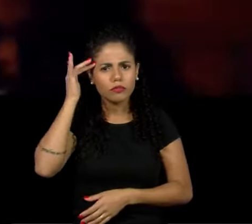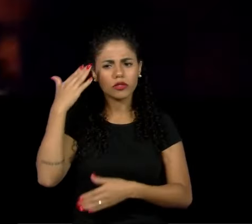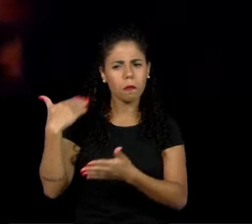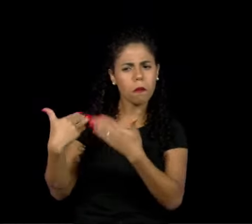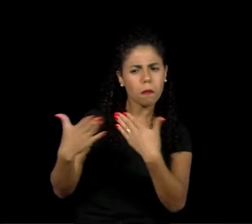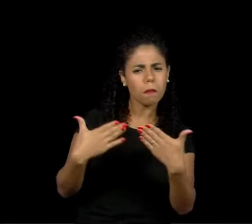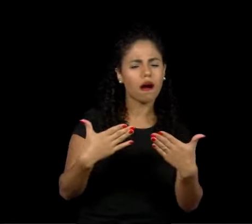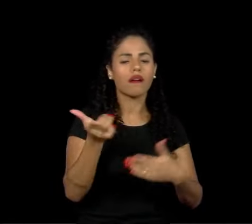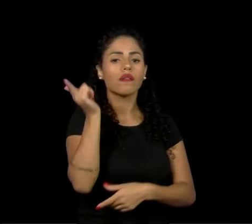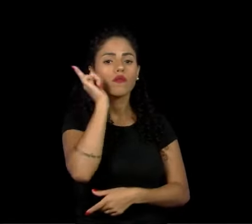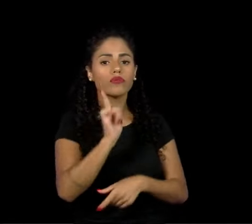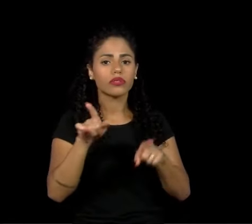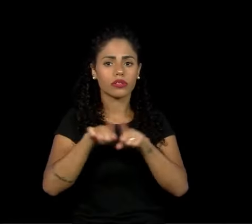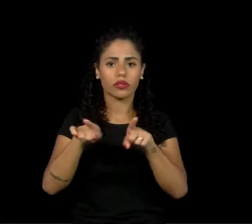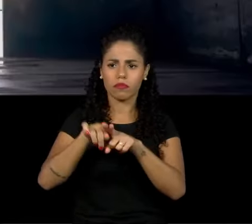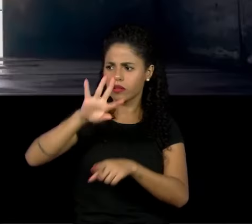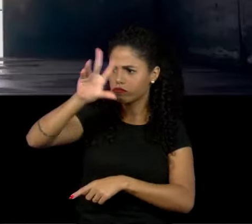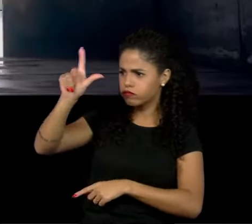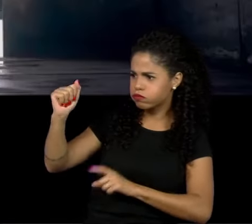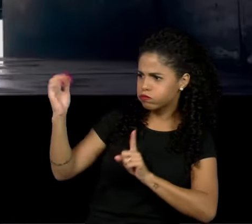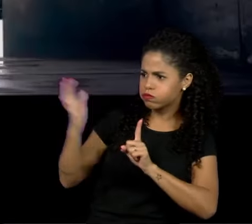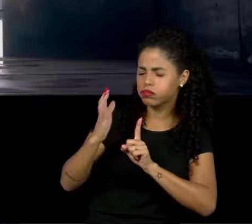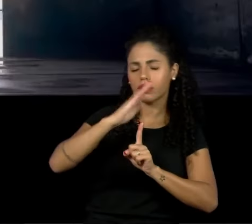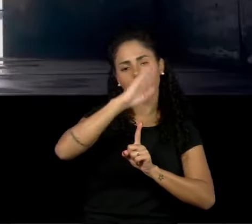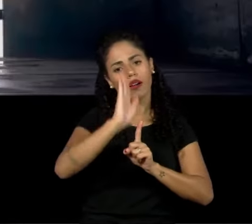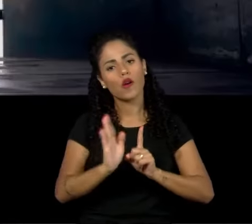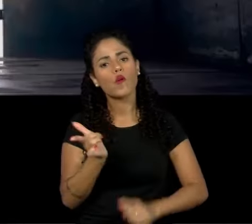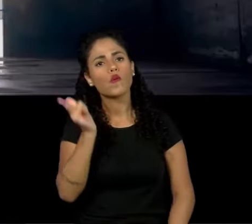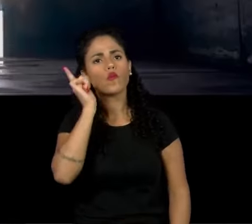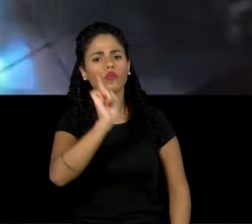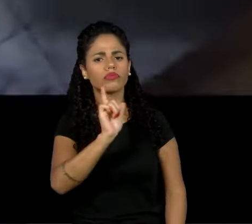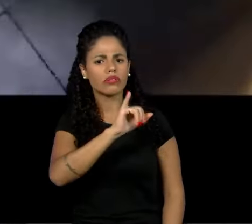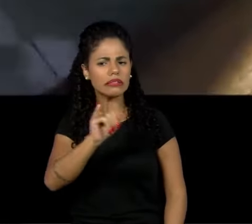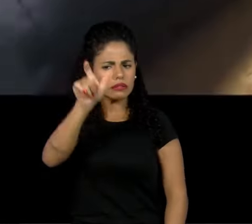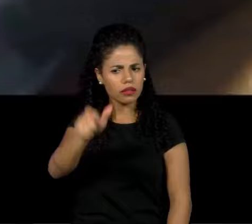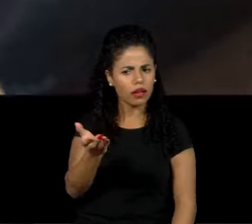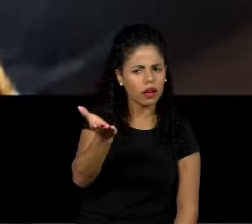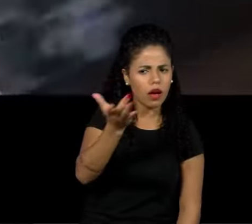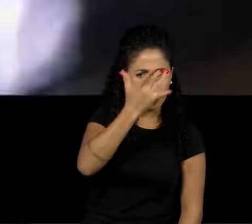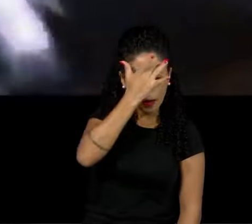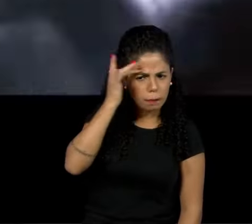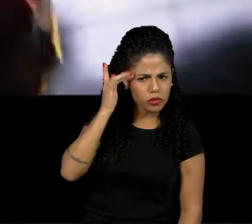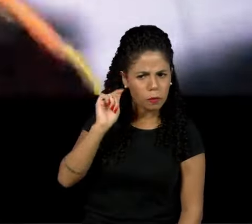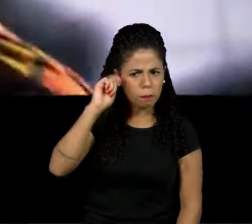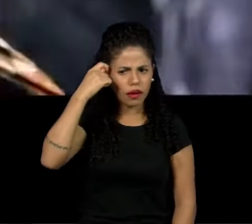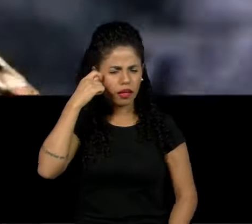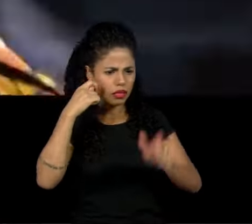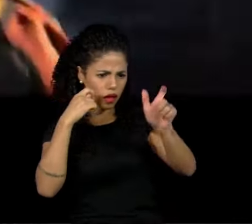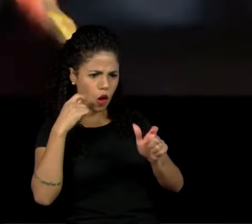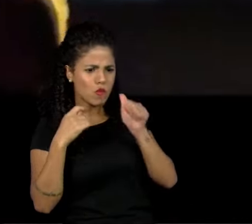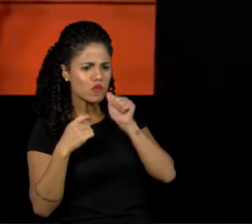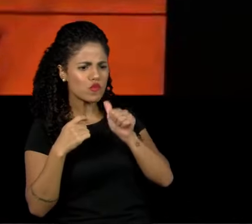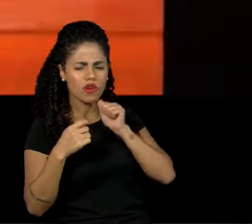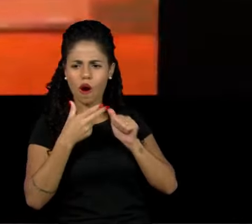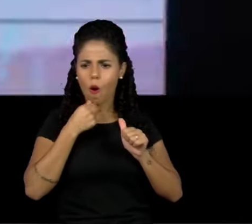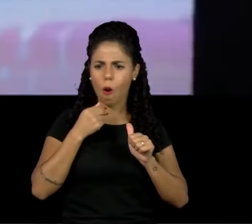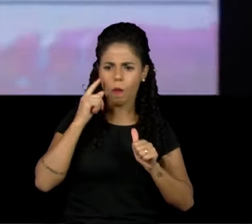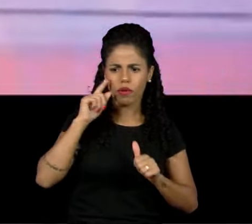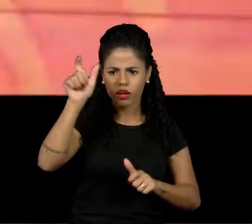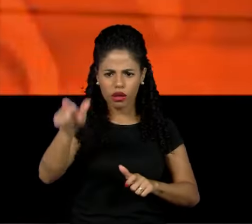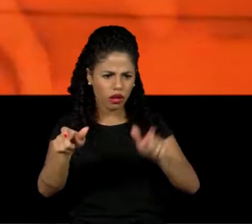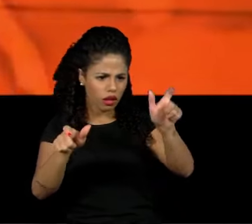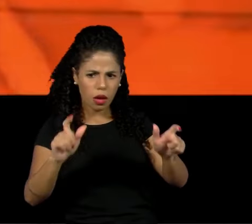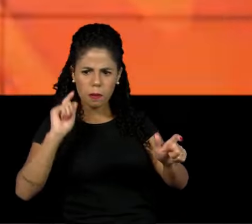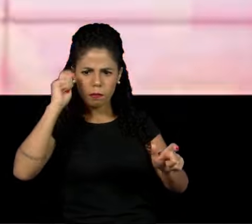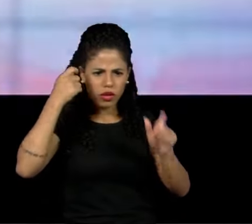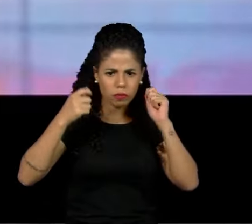mais séria. O afrocentrismo, ele também tem o poder de falar, pô, se um cara negro se relaciona com uma mulher negra e vice-versa, isso significa que eles se veem como